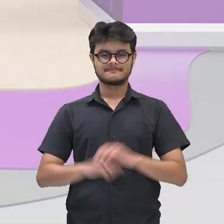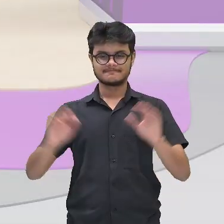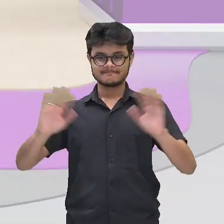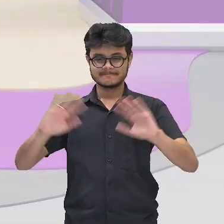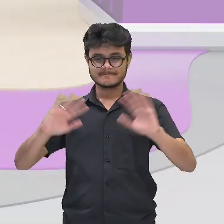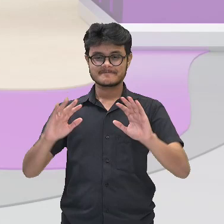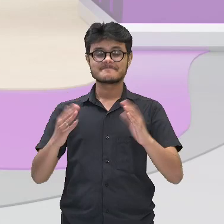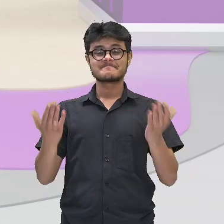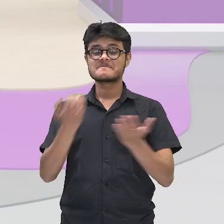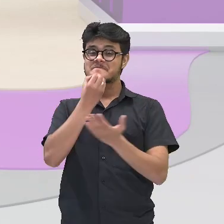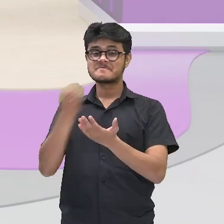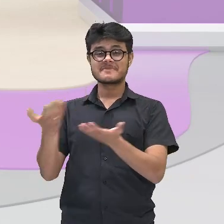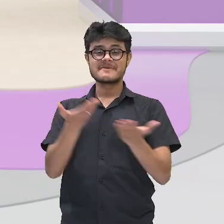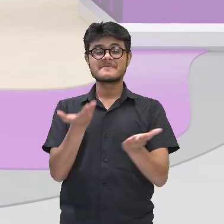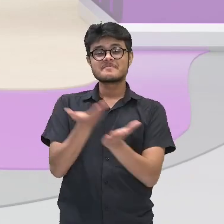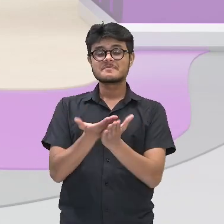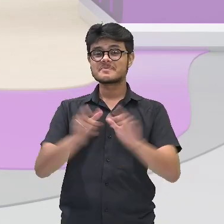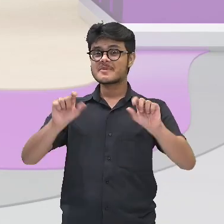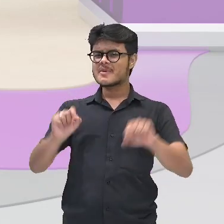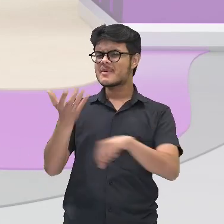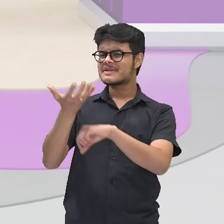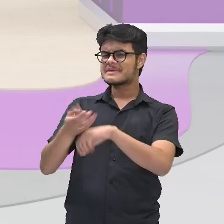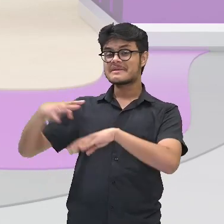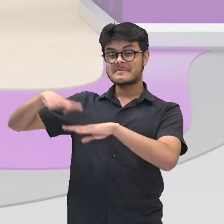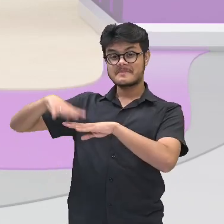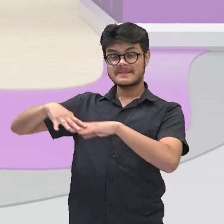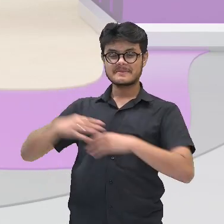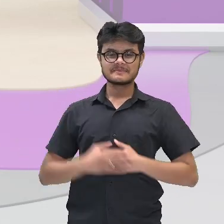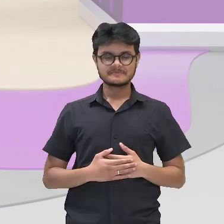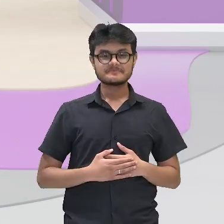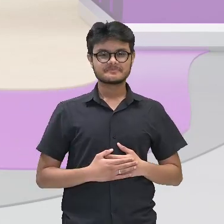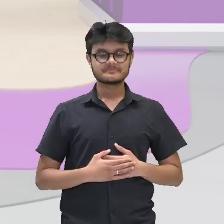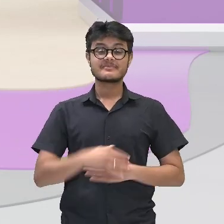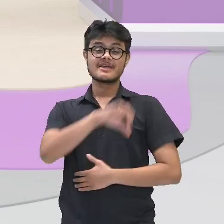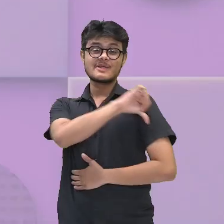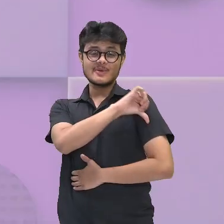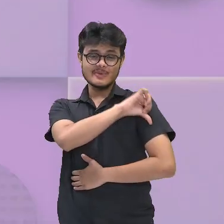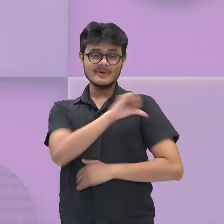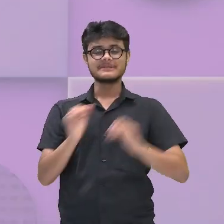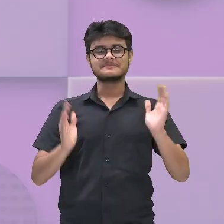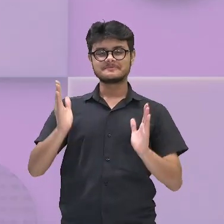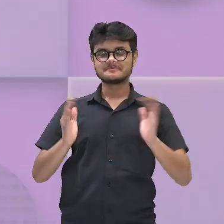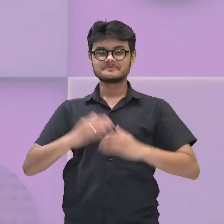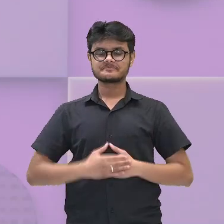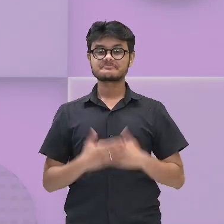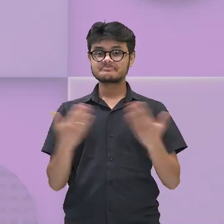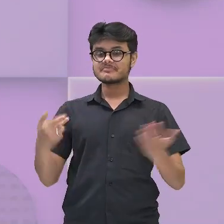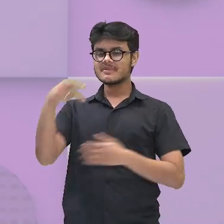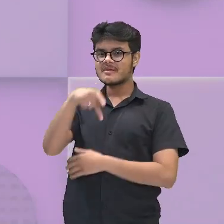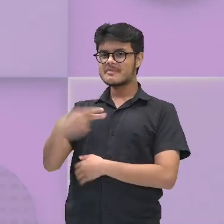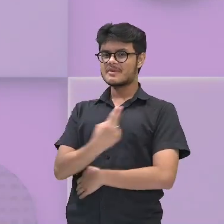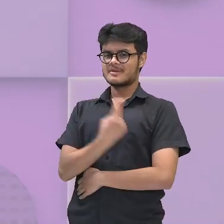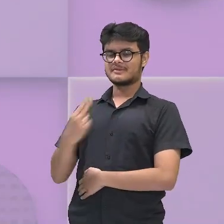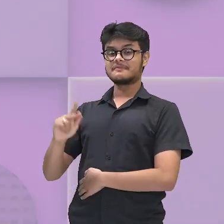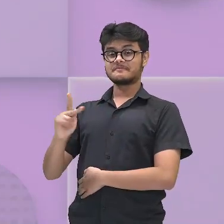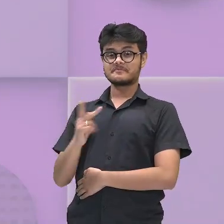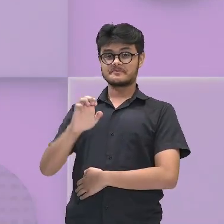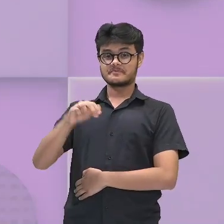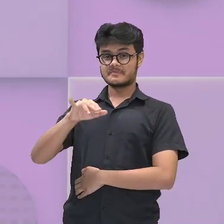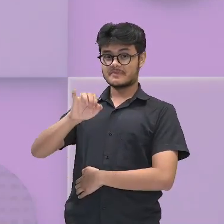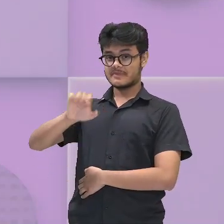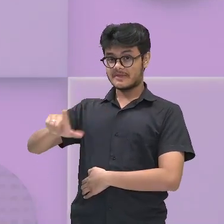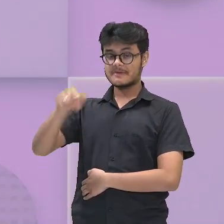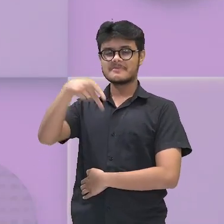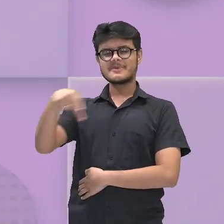Olá, sejam todos bem-vindos a mais uma aula de matemática aqui do nono ano. Eu sou o professor Aniel Santos, professor